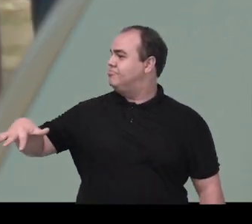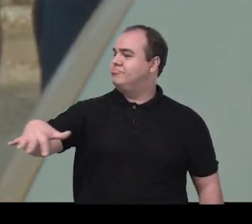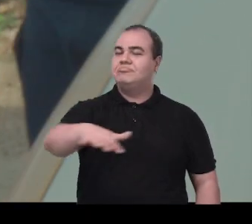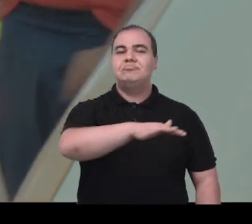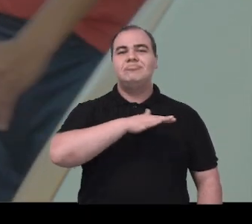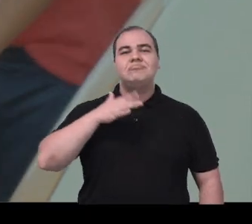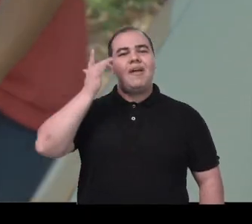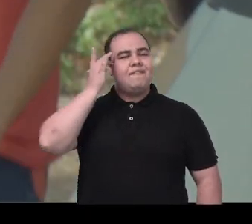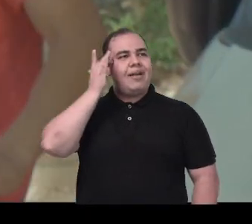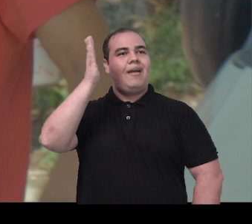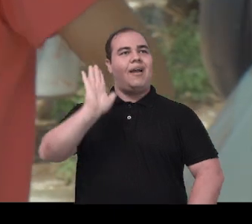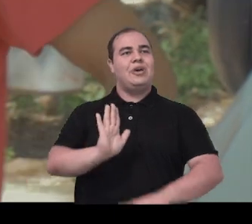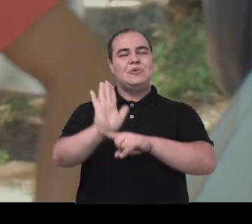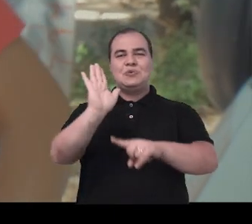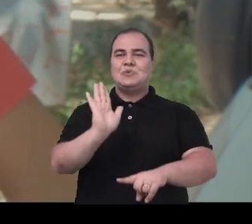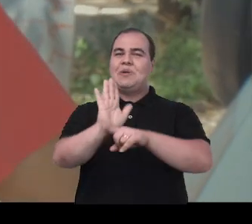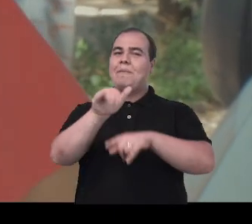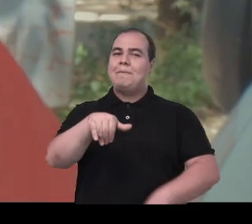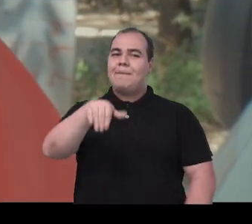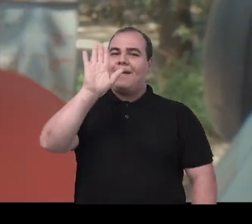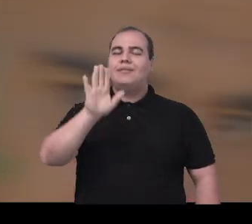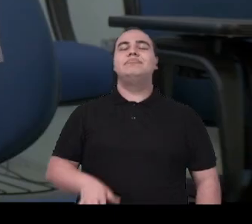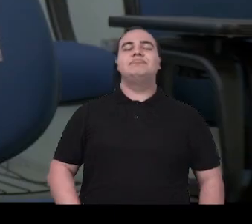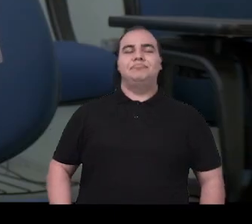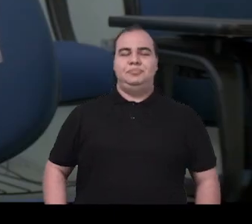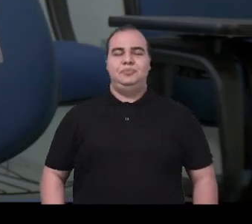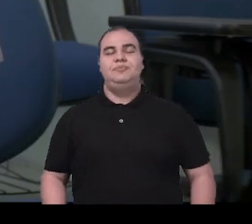cultura, ela foi um grande facilitador desses encontros.